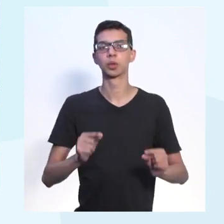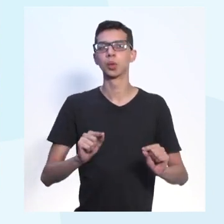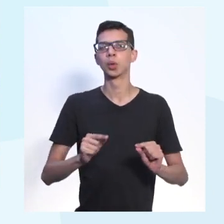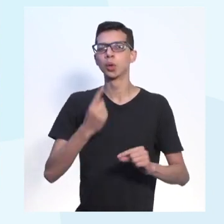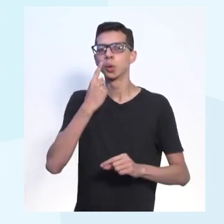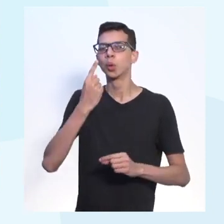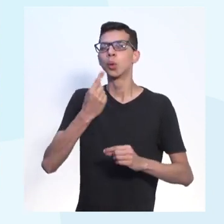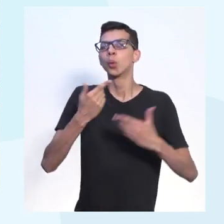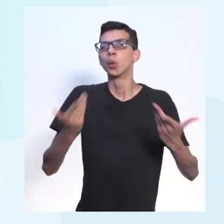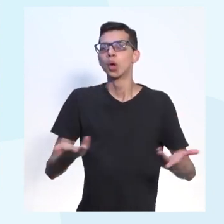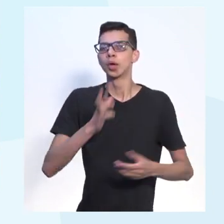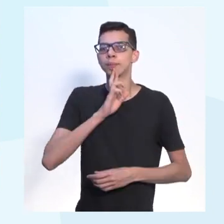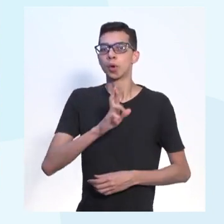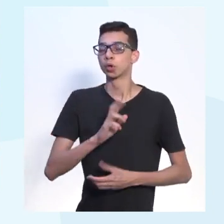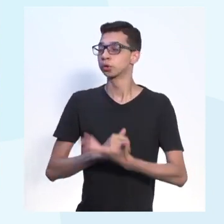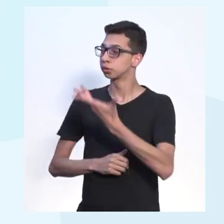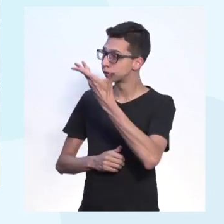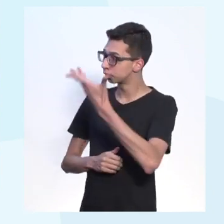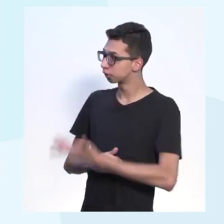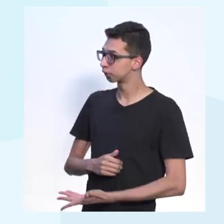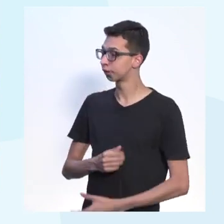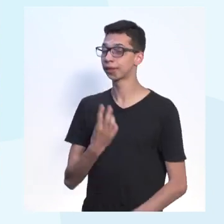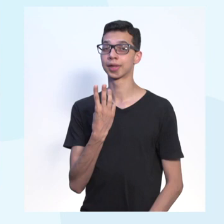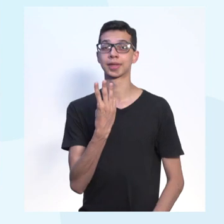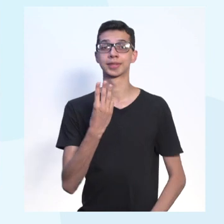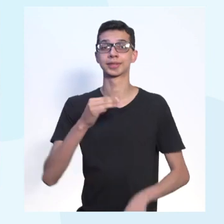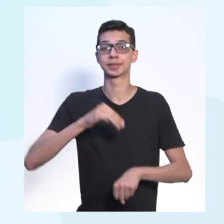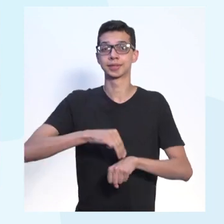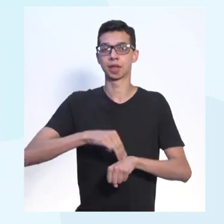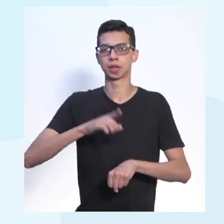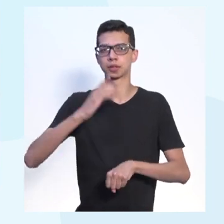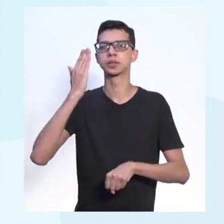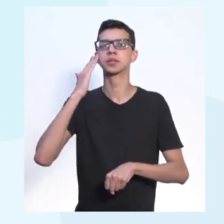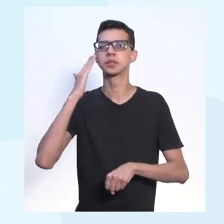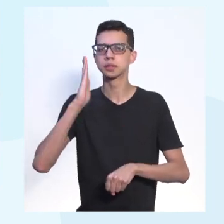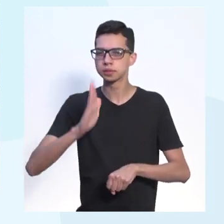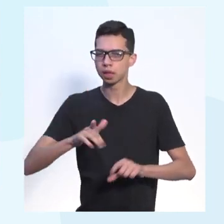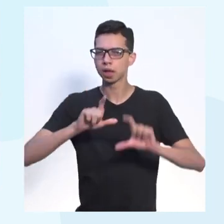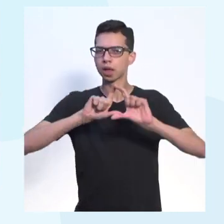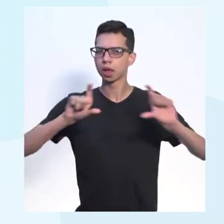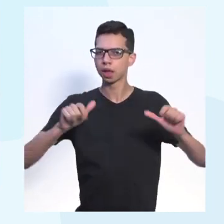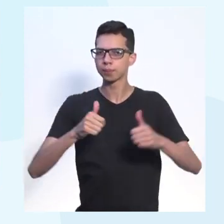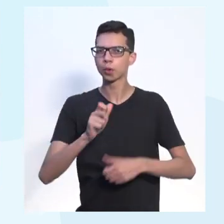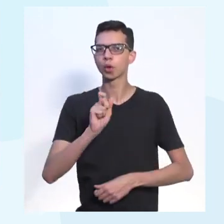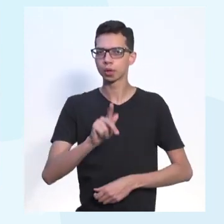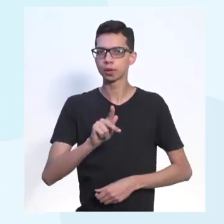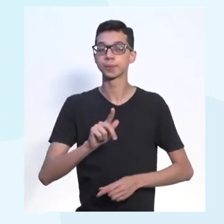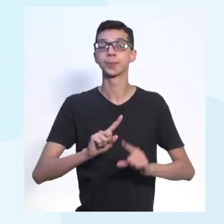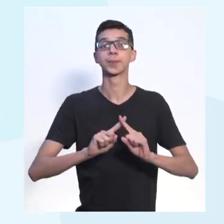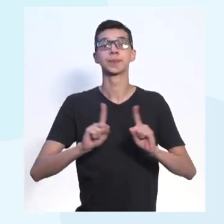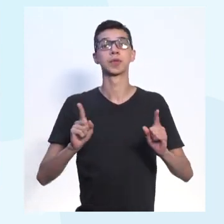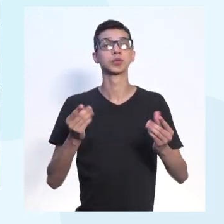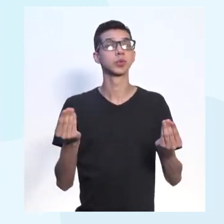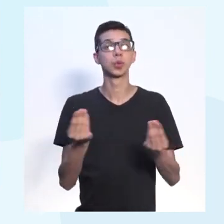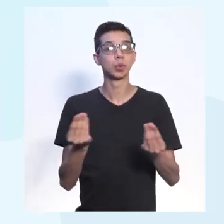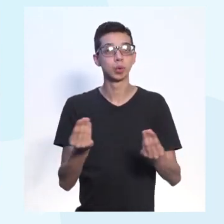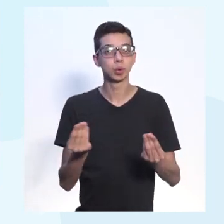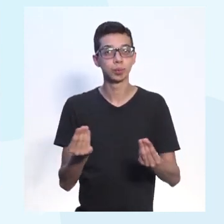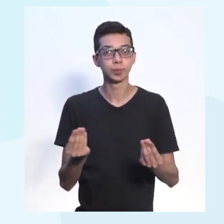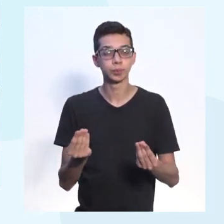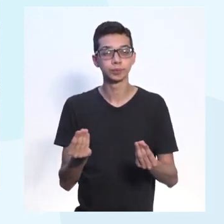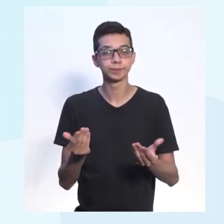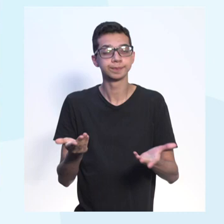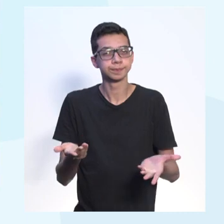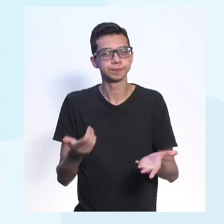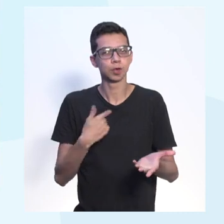R$1.500. 3 minutos, porque daí agora vocês já sabem qual é a fórmula correta, mas como é a